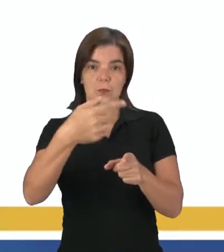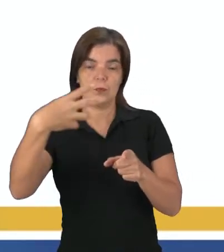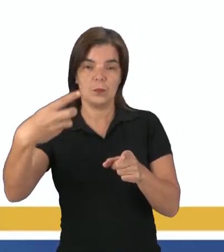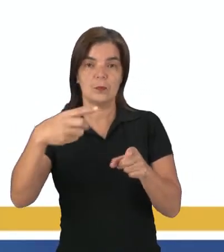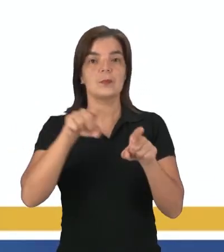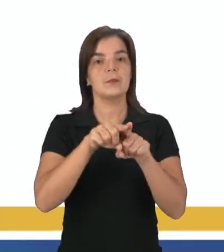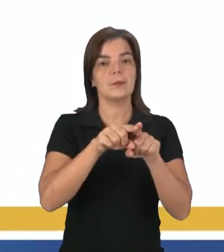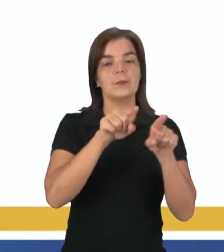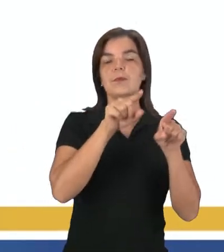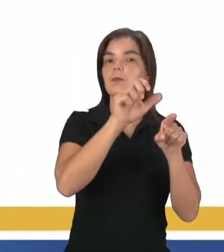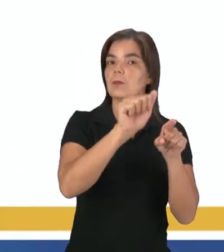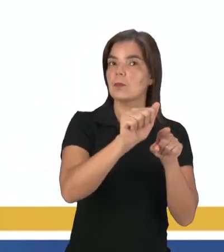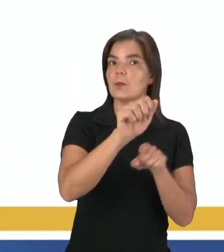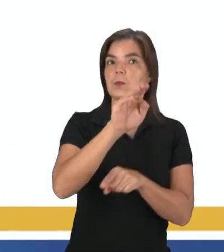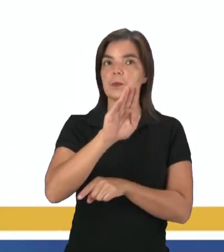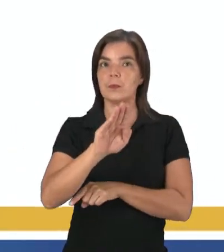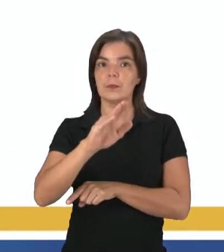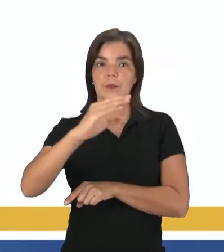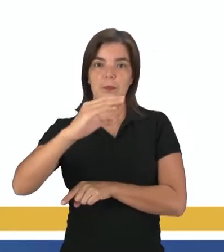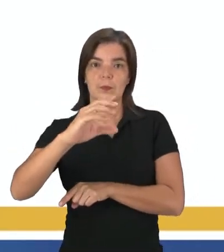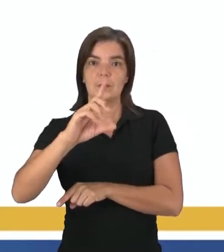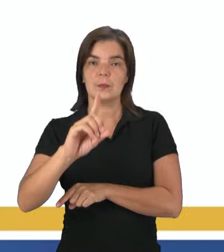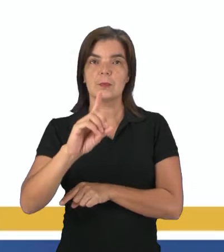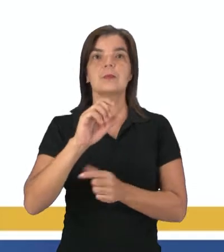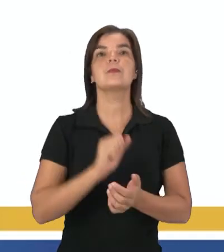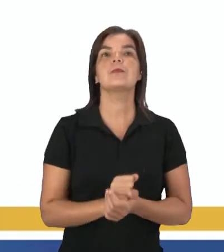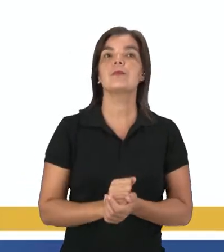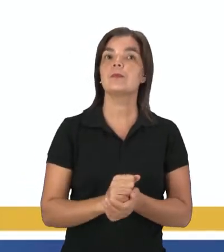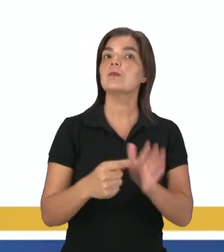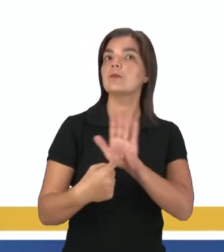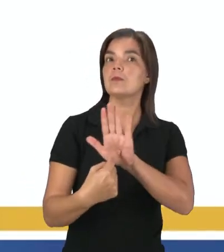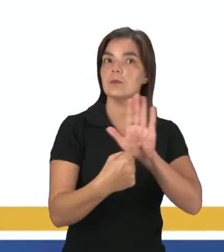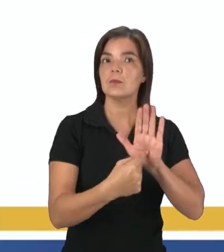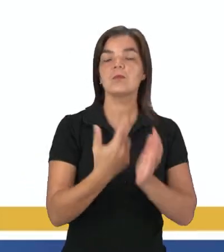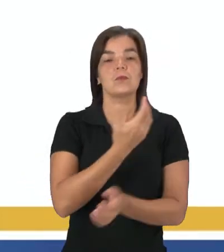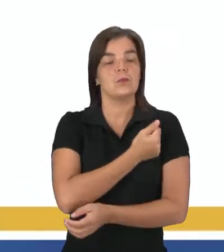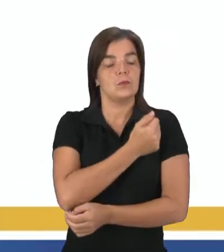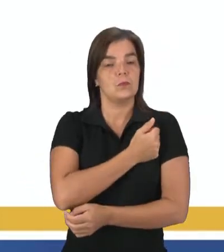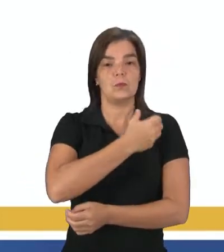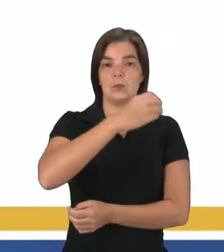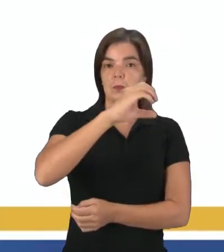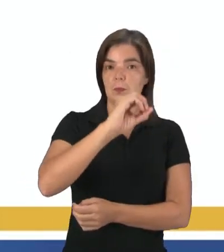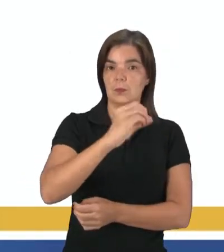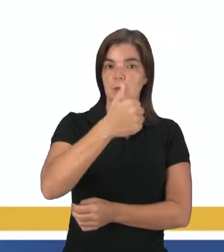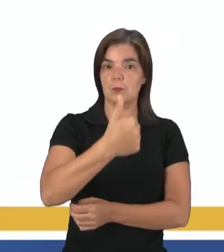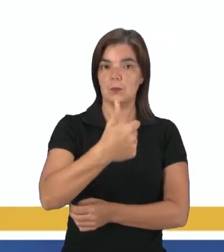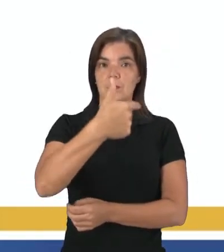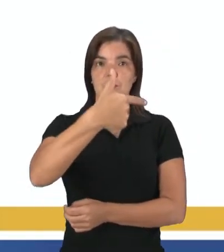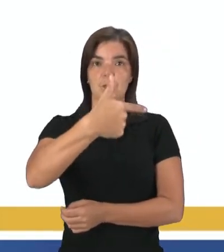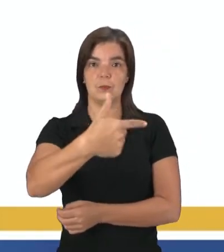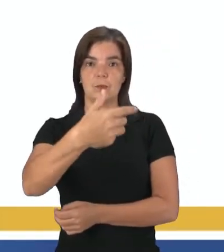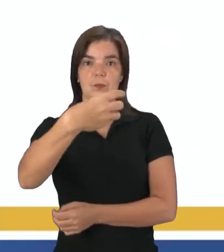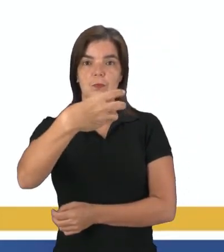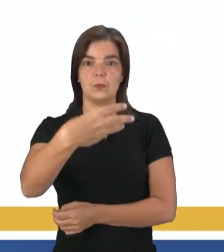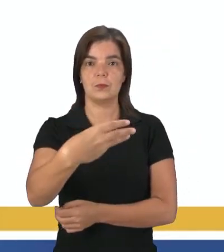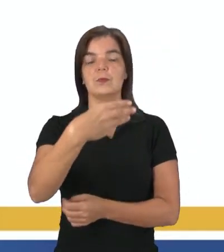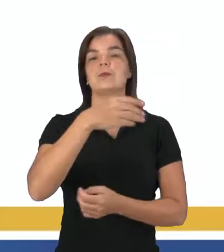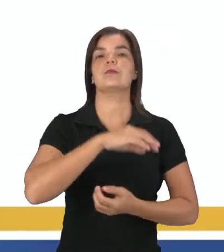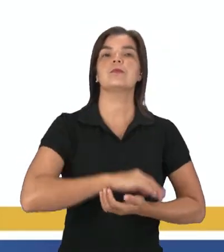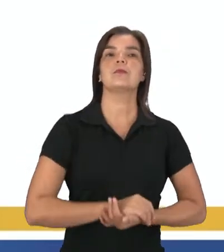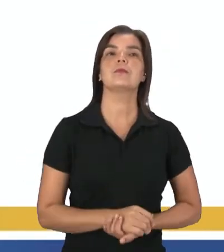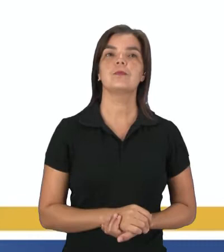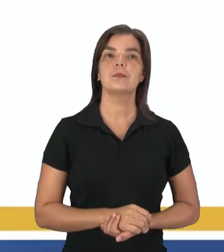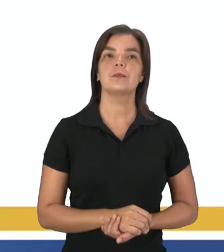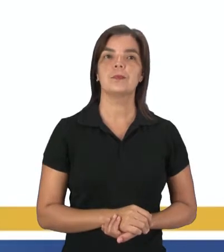numérica os pontos A, B, C e D, que correspondem respectivamente aos números 0, 1, 2